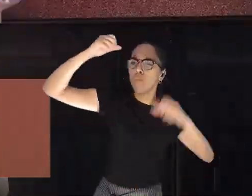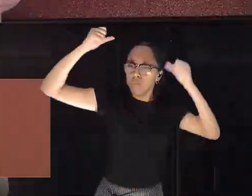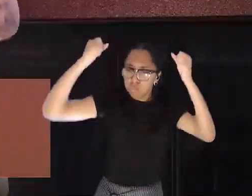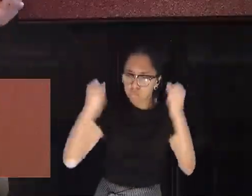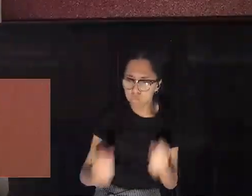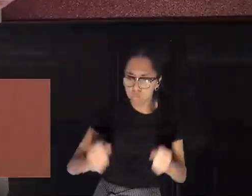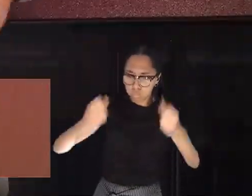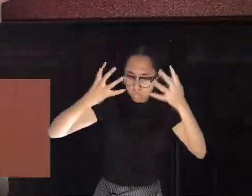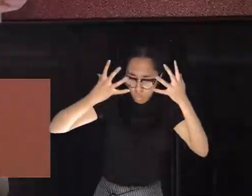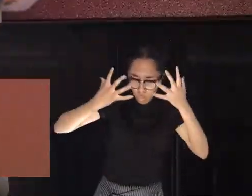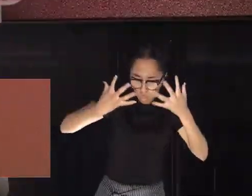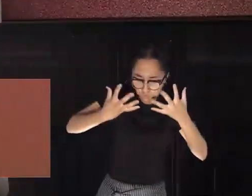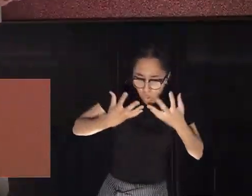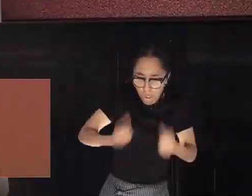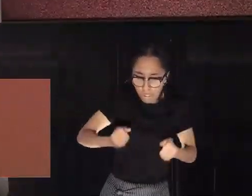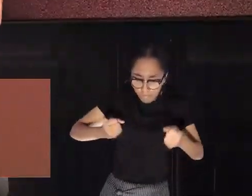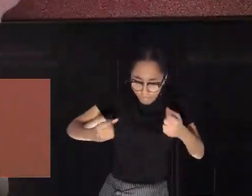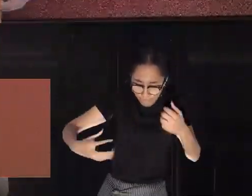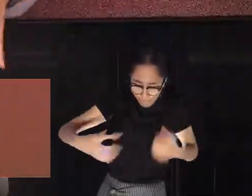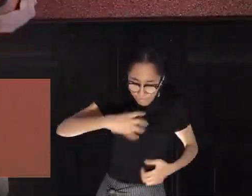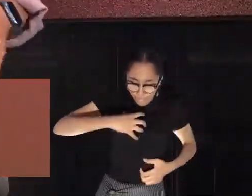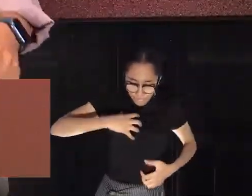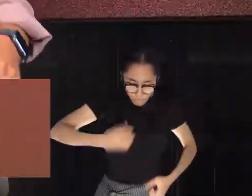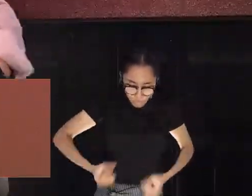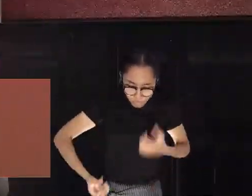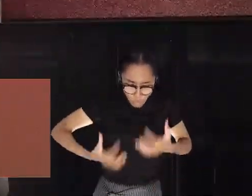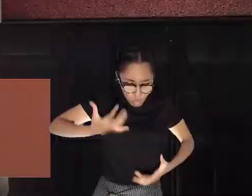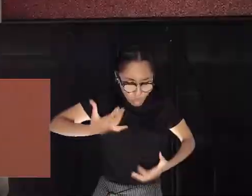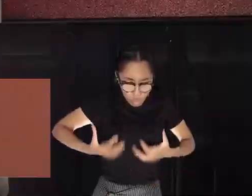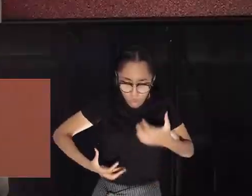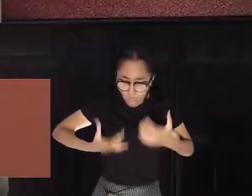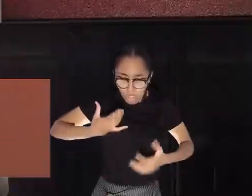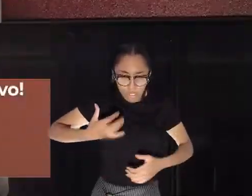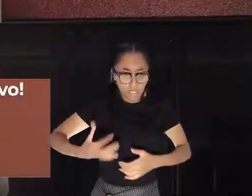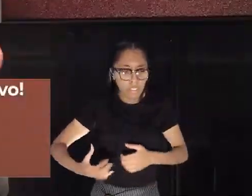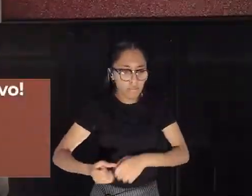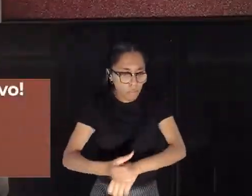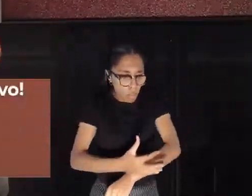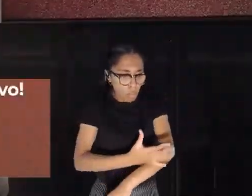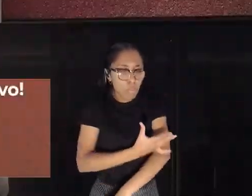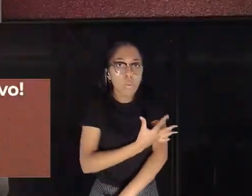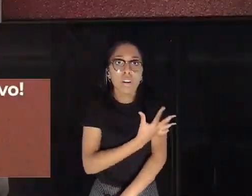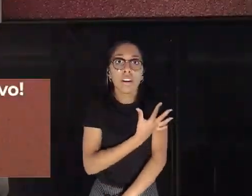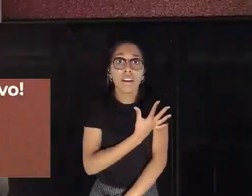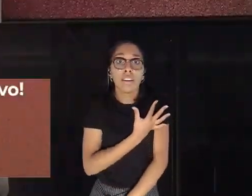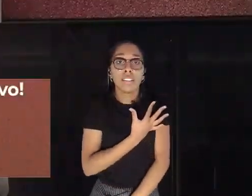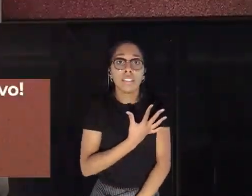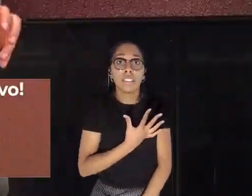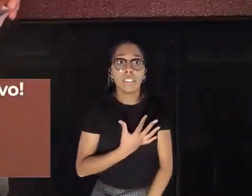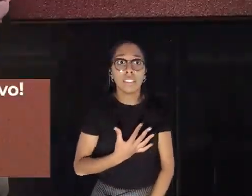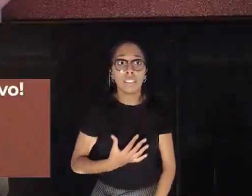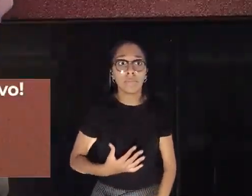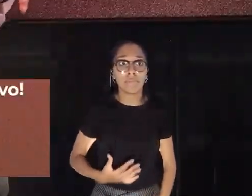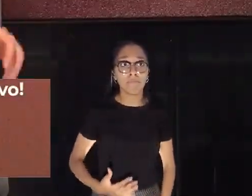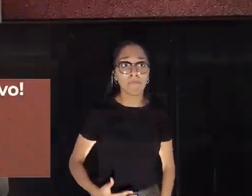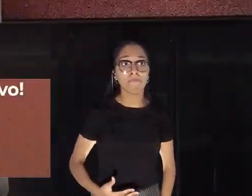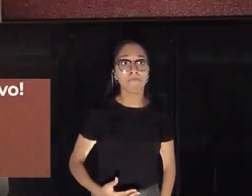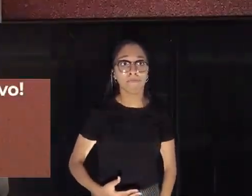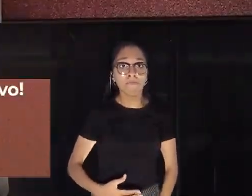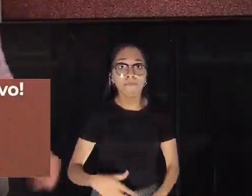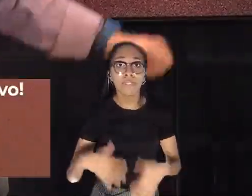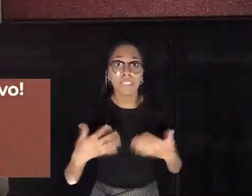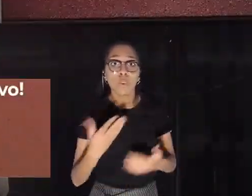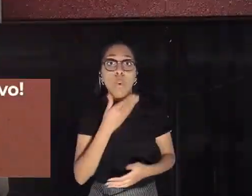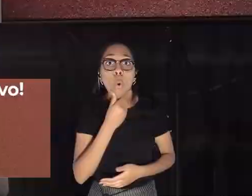começaram a falar noutras línguas, conforme o Espírito os capacitava. Atos 4:8. Então Pedro, o